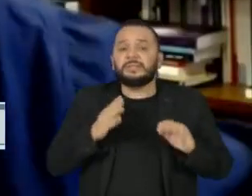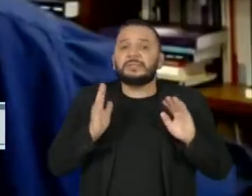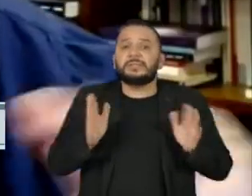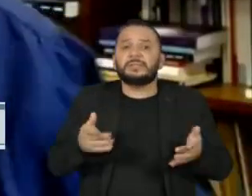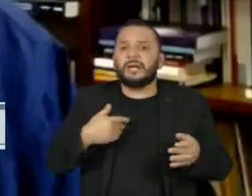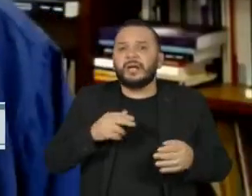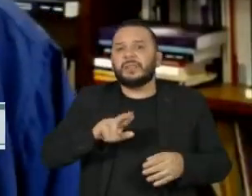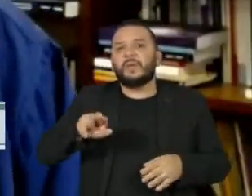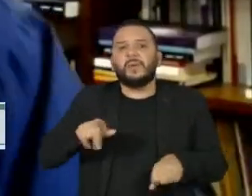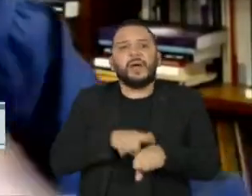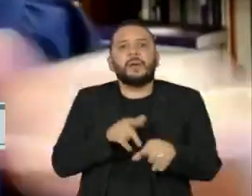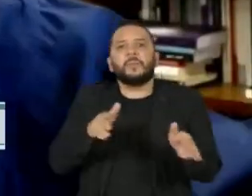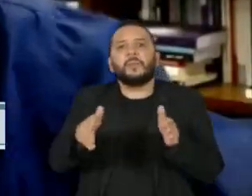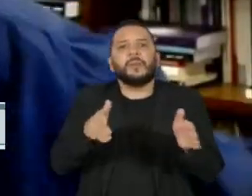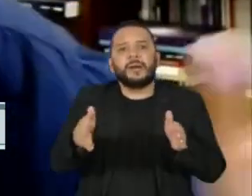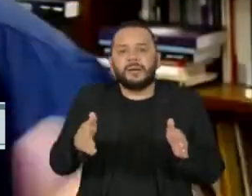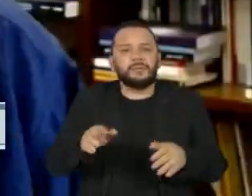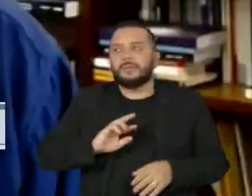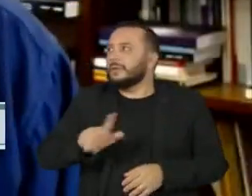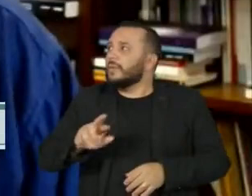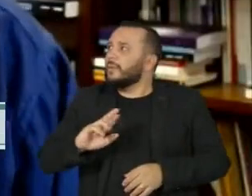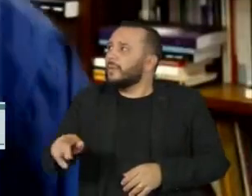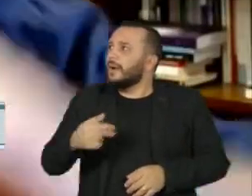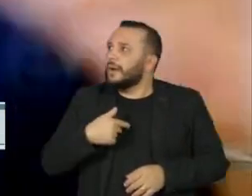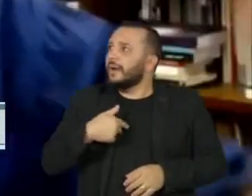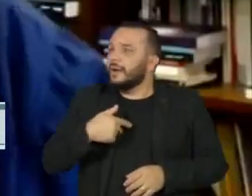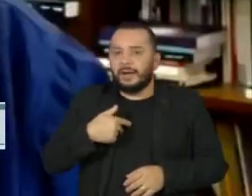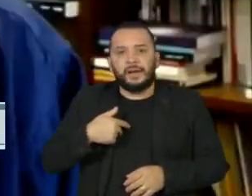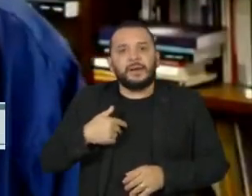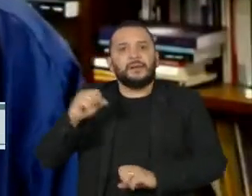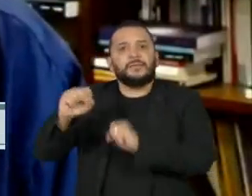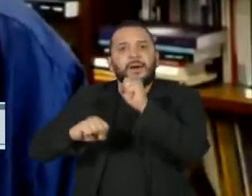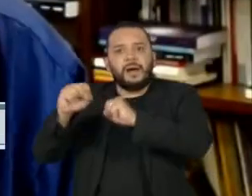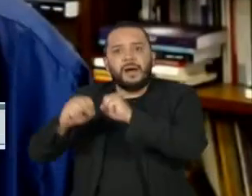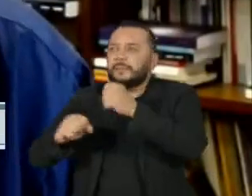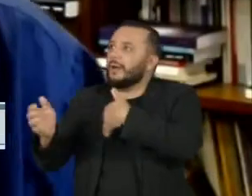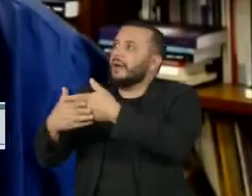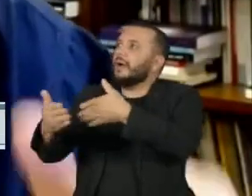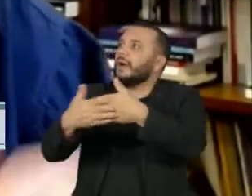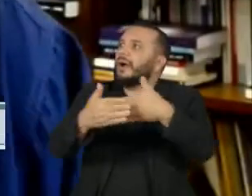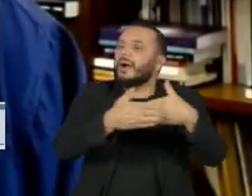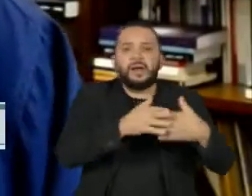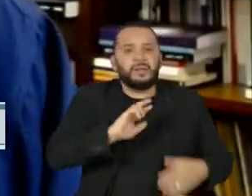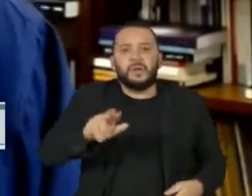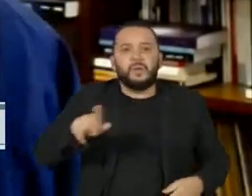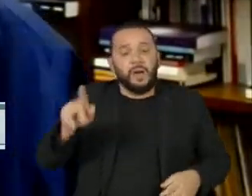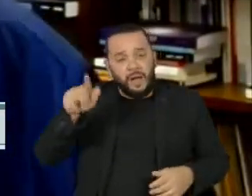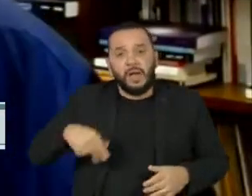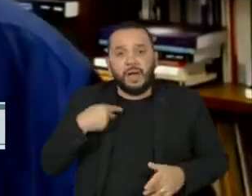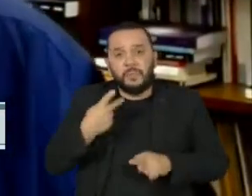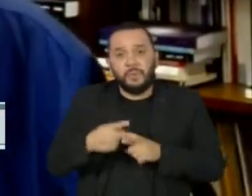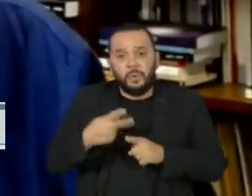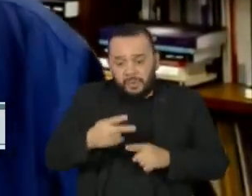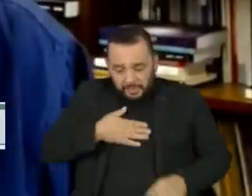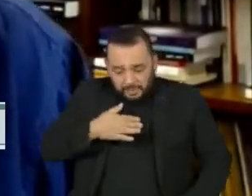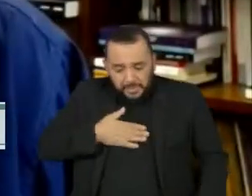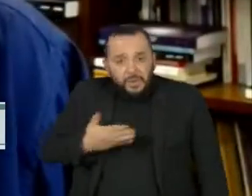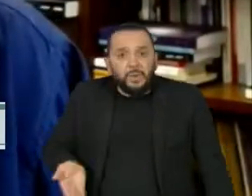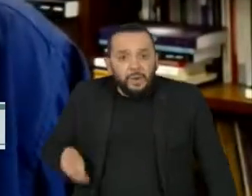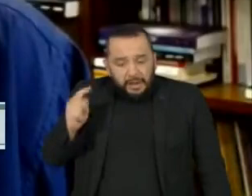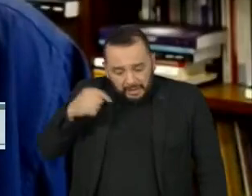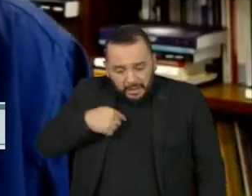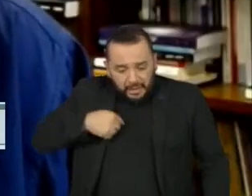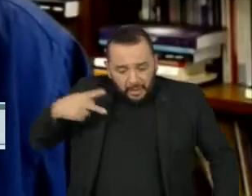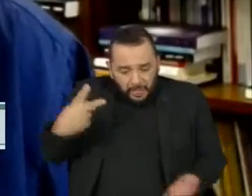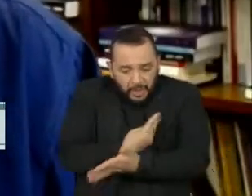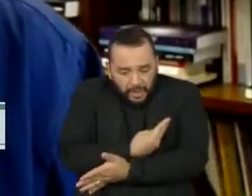momento histórico, não tem que ver com os nossos modos de produção, às vezes globais. Não, isso está tudo reduzido ali